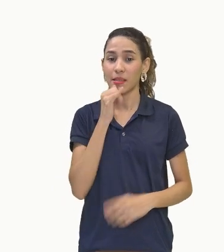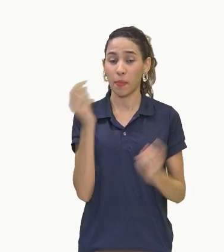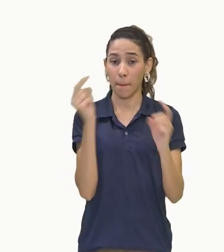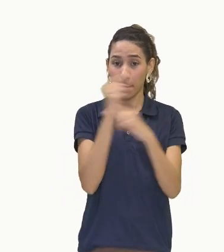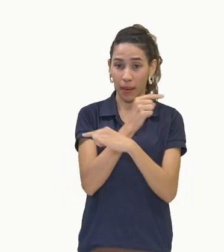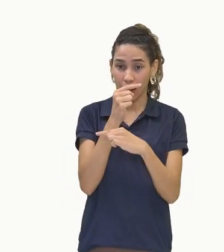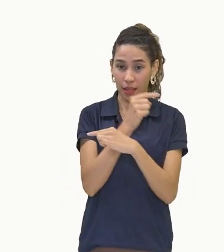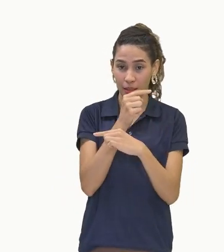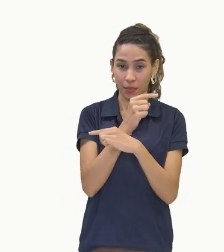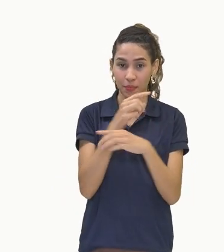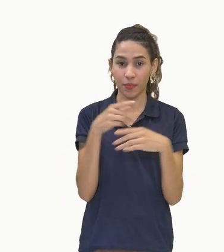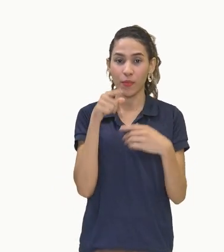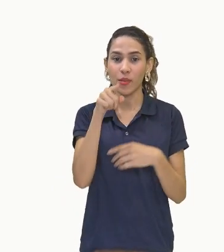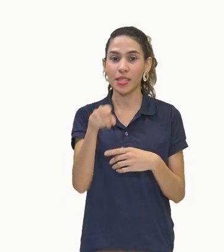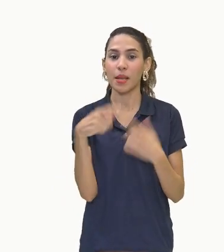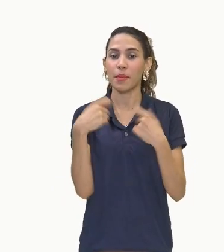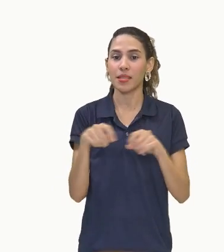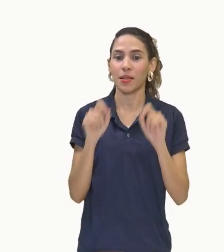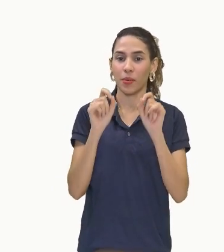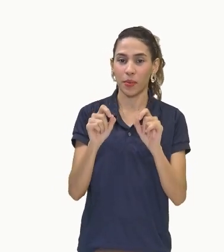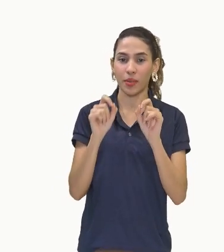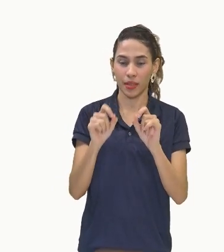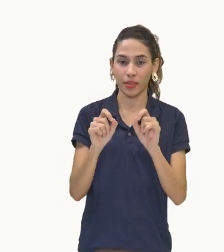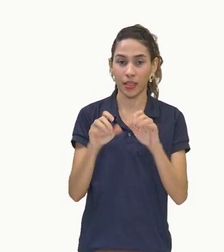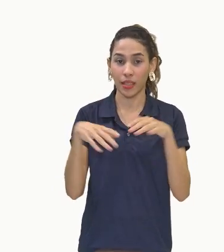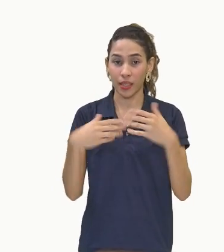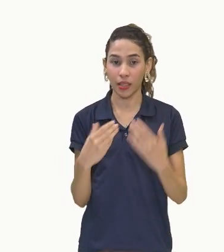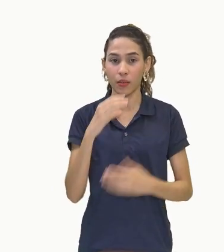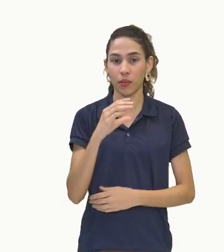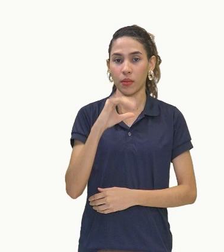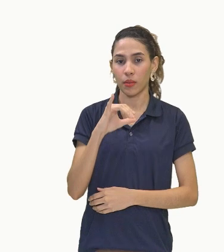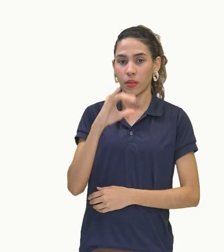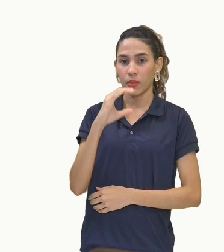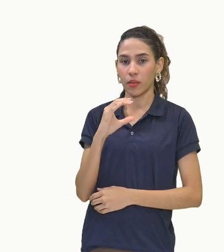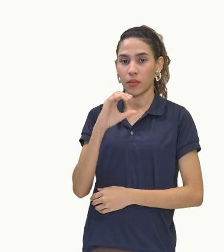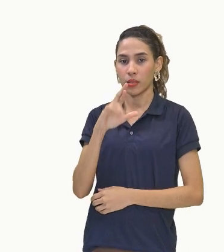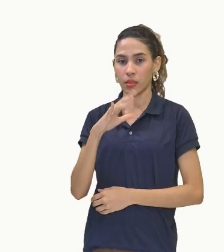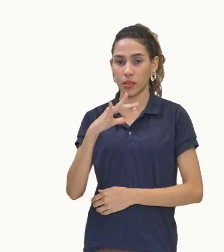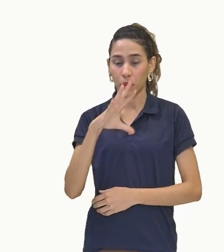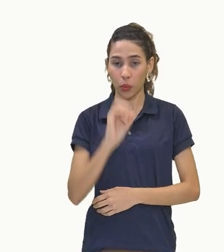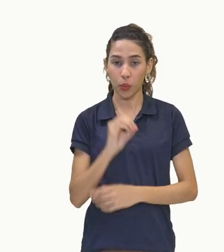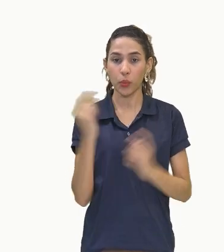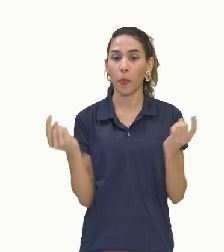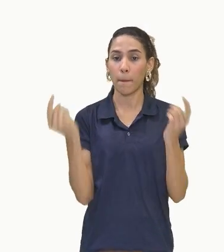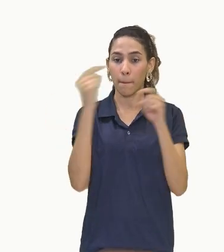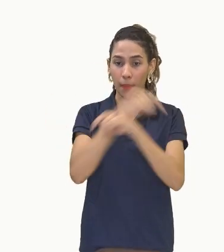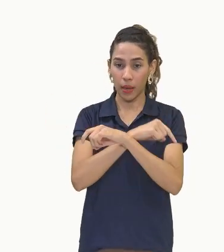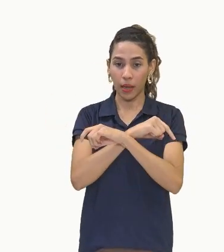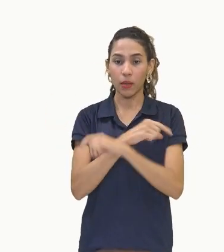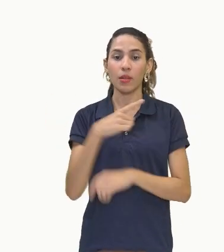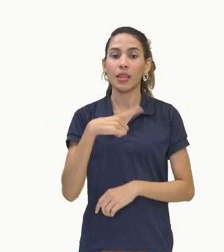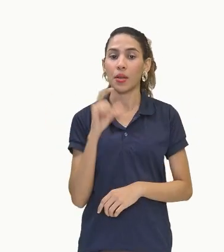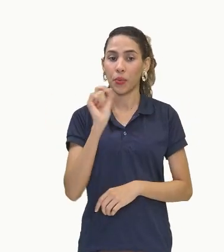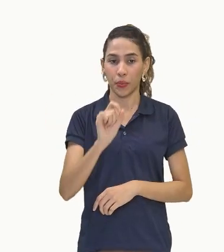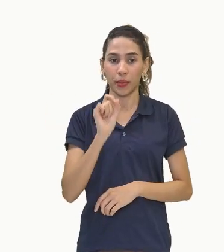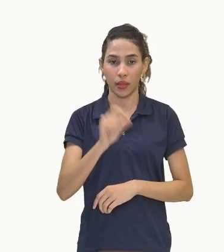paralelo, você tem aqui, um circuito em paralelo funciona distribuindo